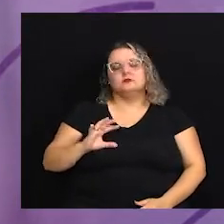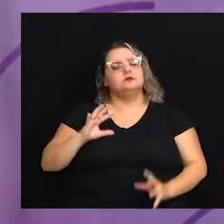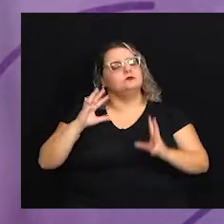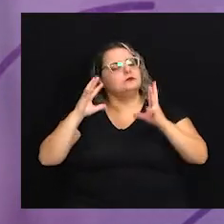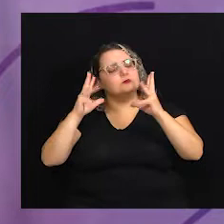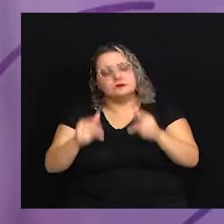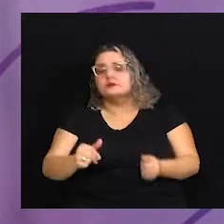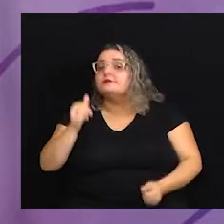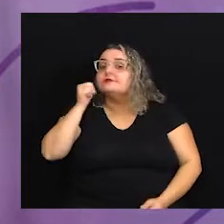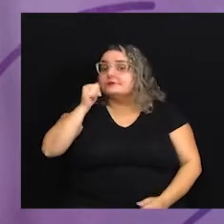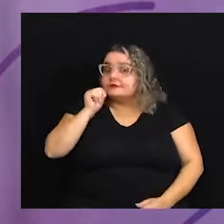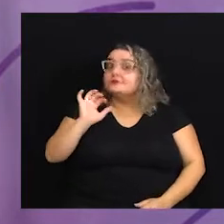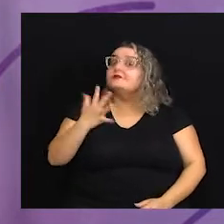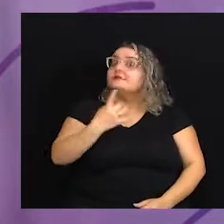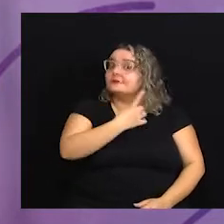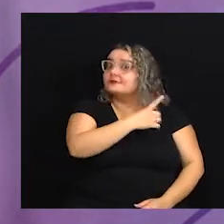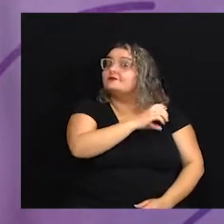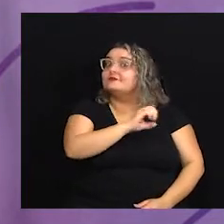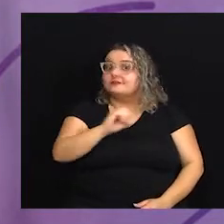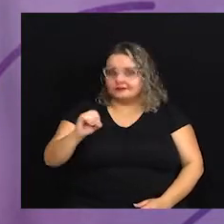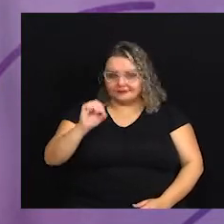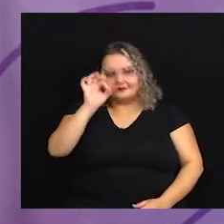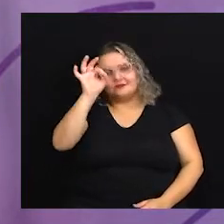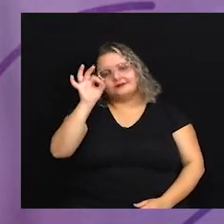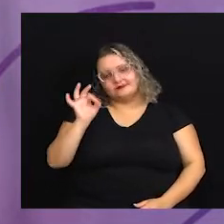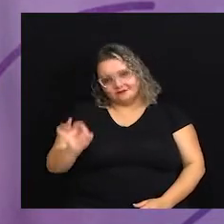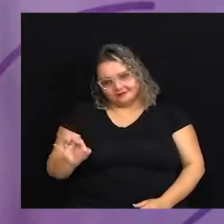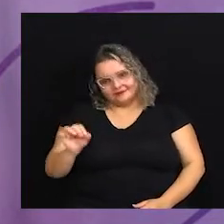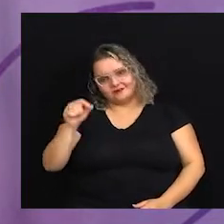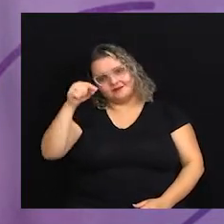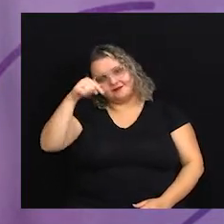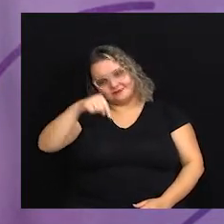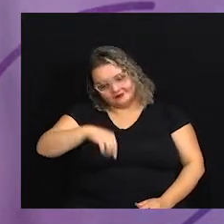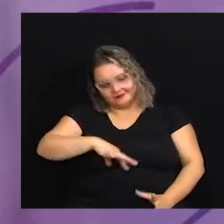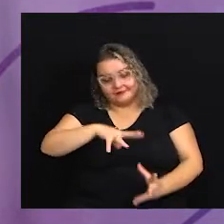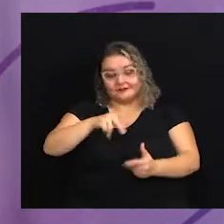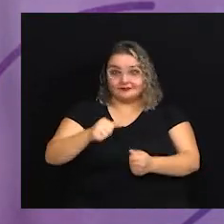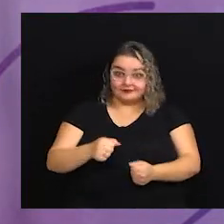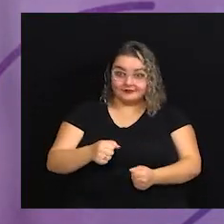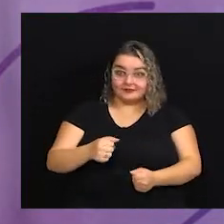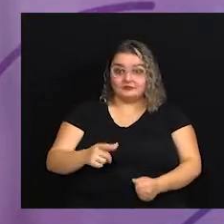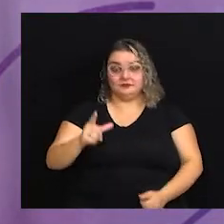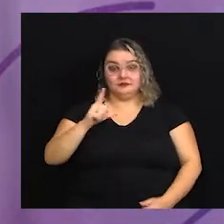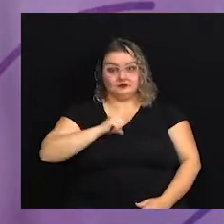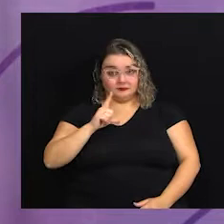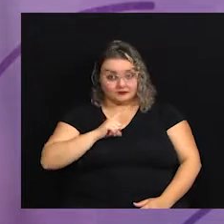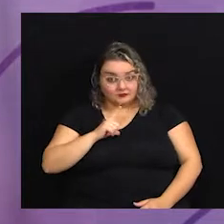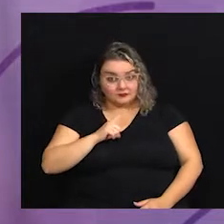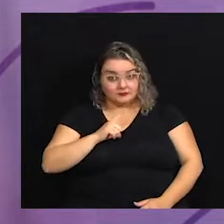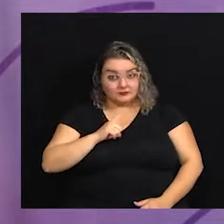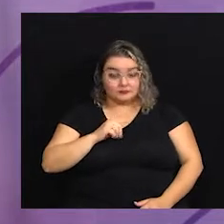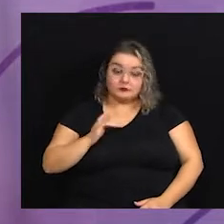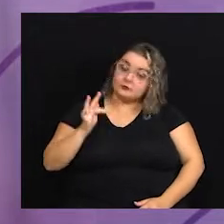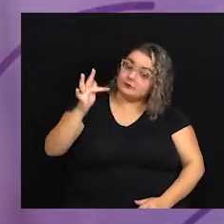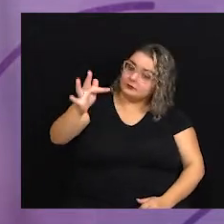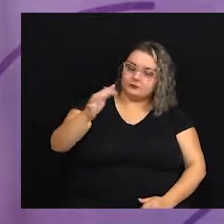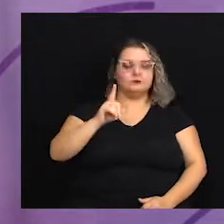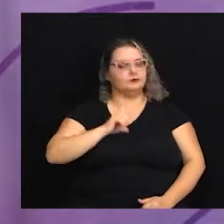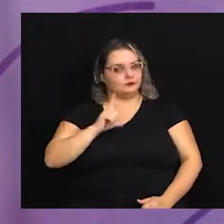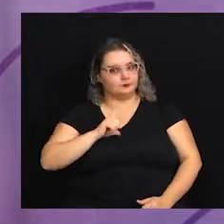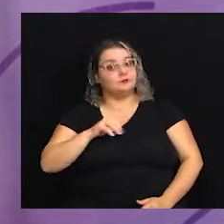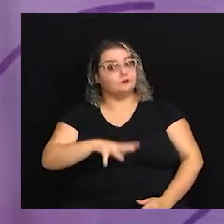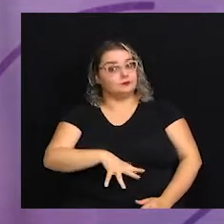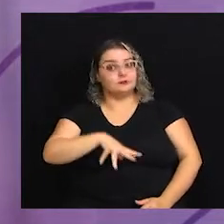as mulheres, 100% das terráqueas ou estão ou vão em algum momento chegar nessa fase, mas elas